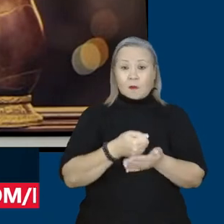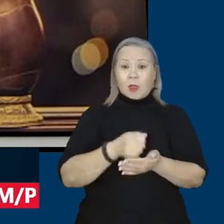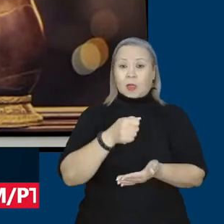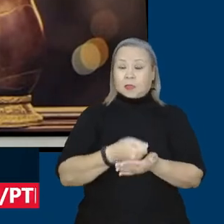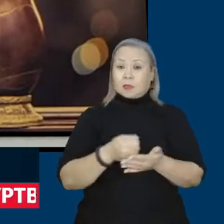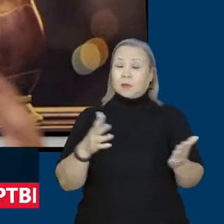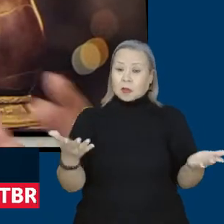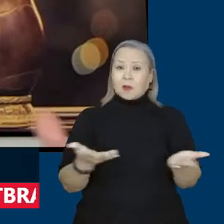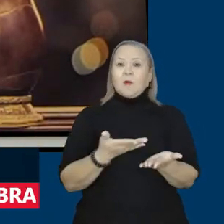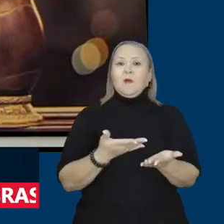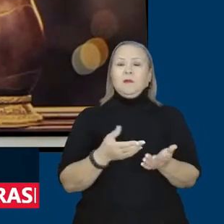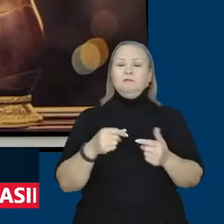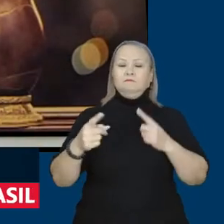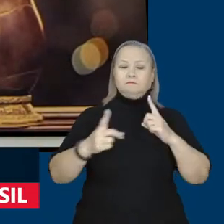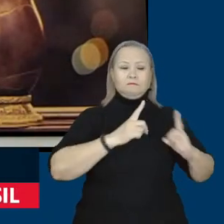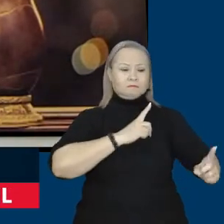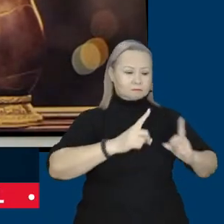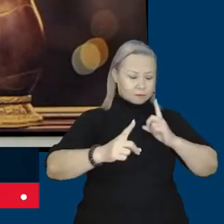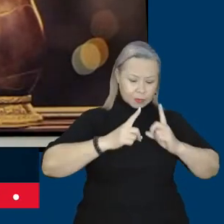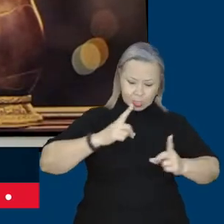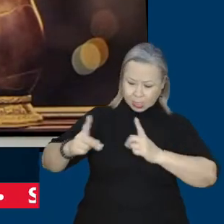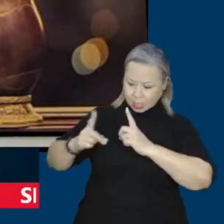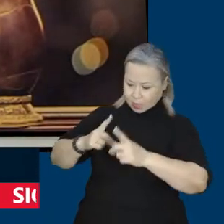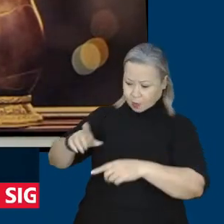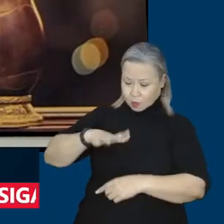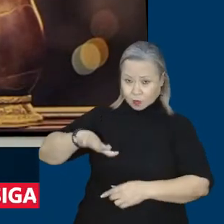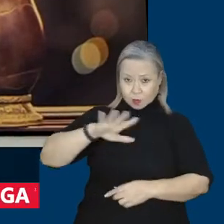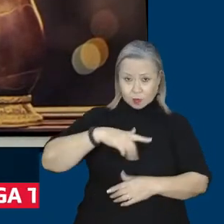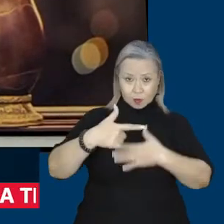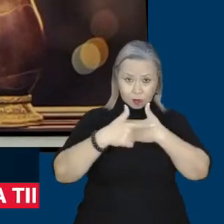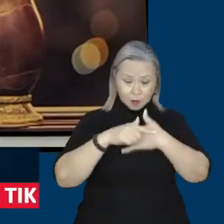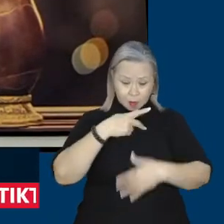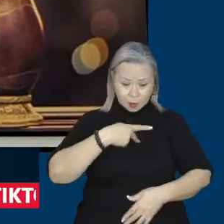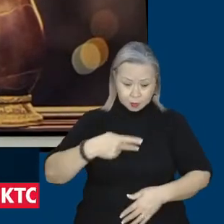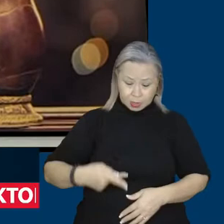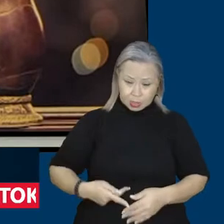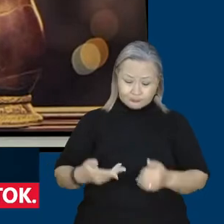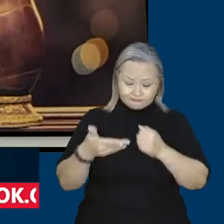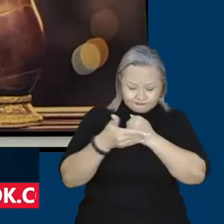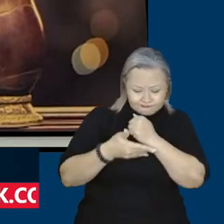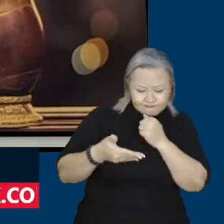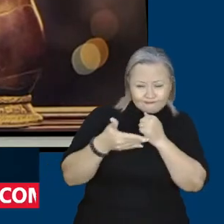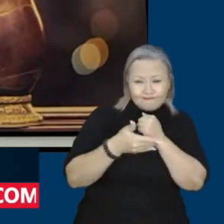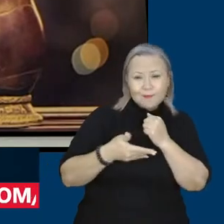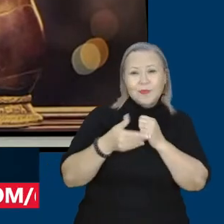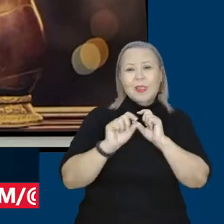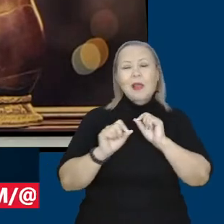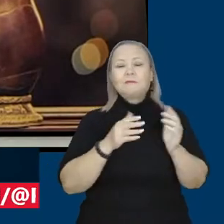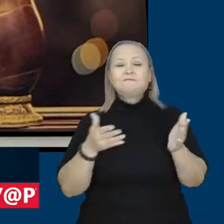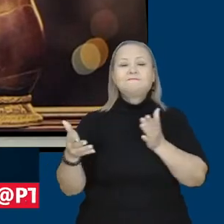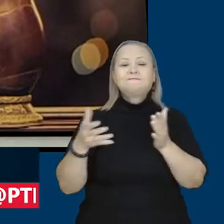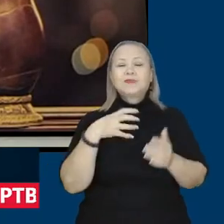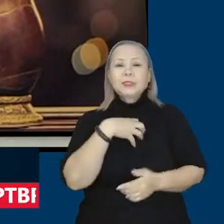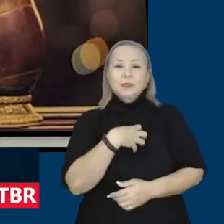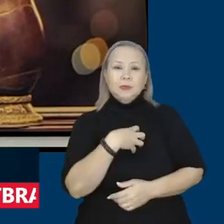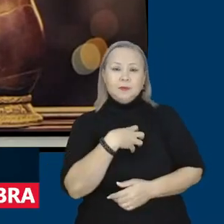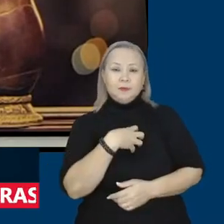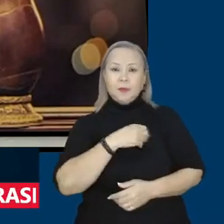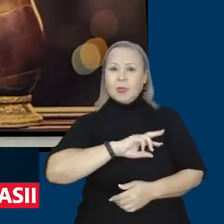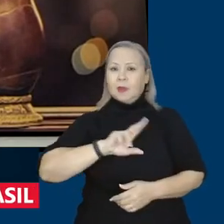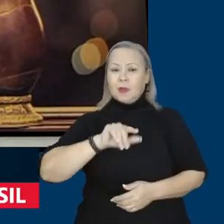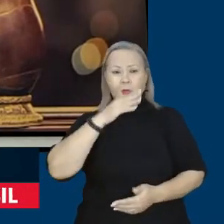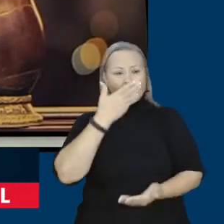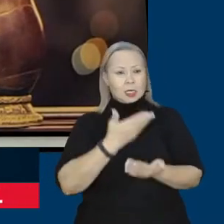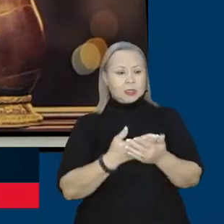nós estamos dialogando com todos e o papel do presidente está sendo fundamental nesse sentido eu acredito